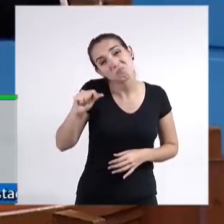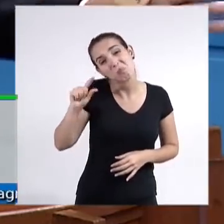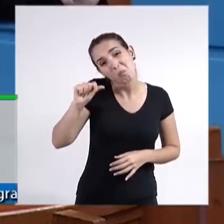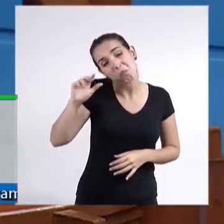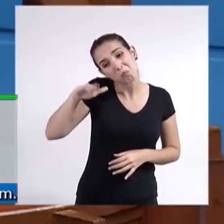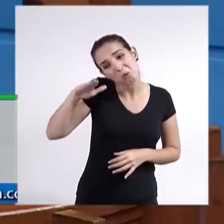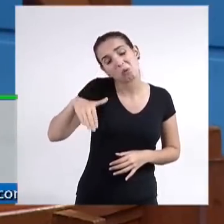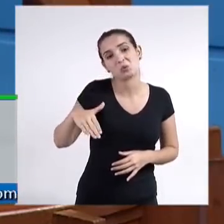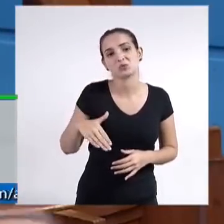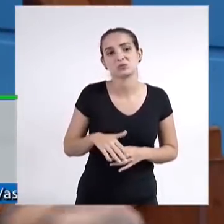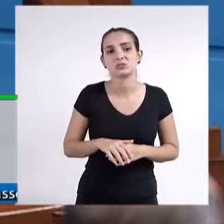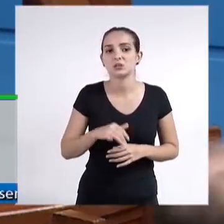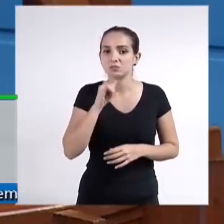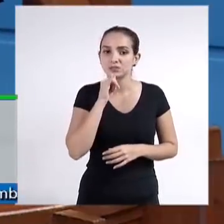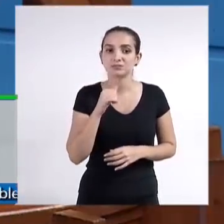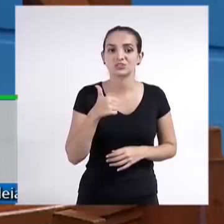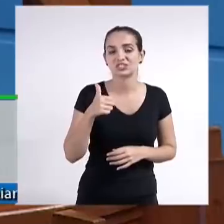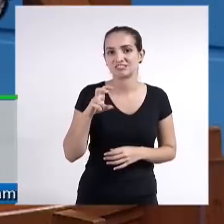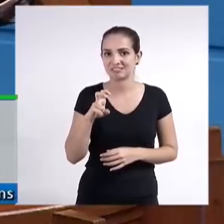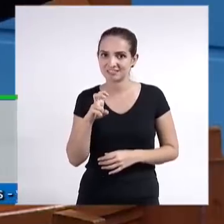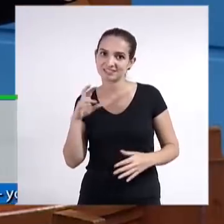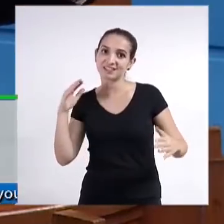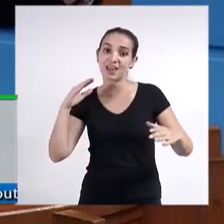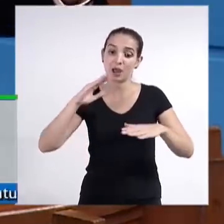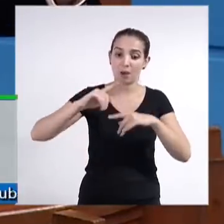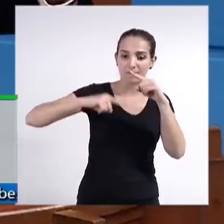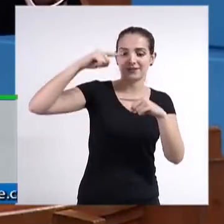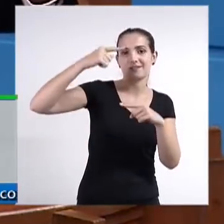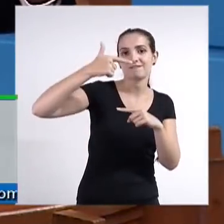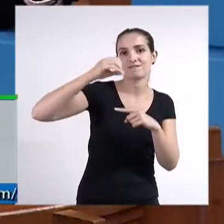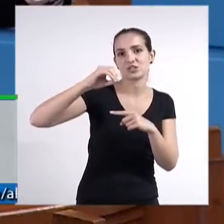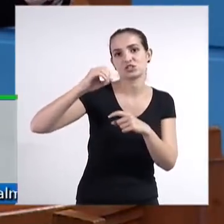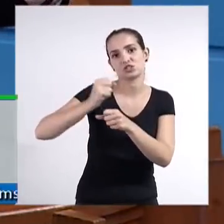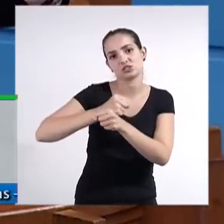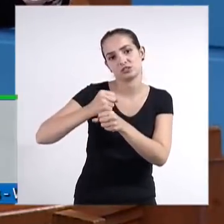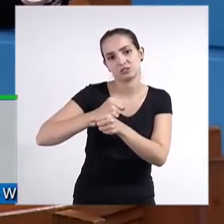Muda de 15 para 20 anos o tempo mínimo